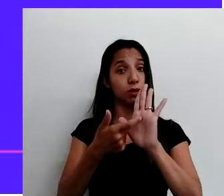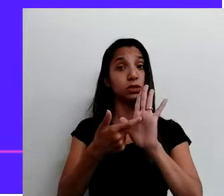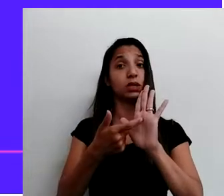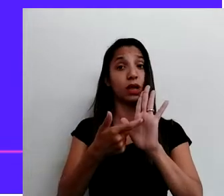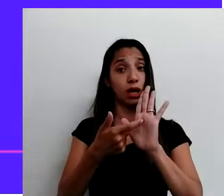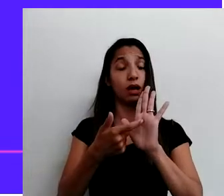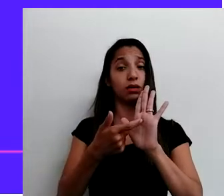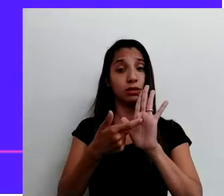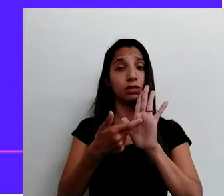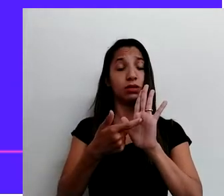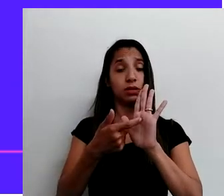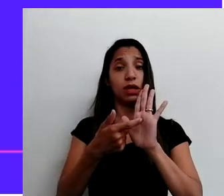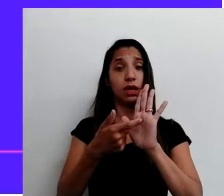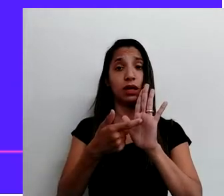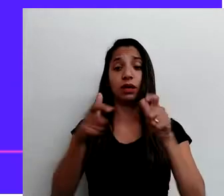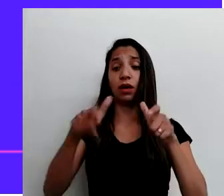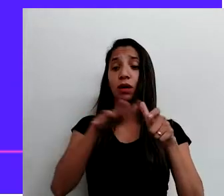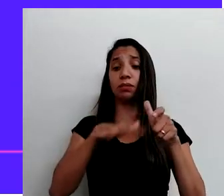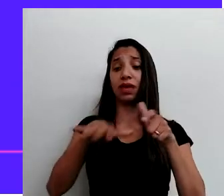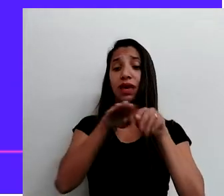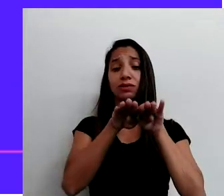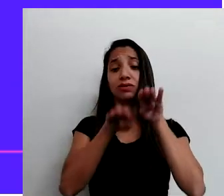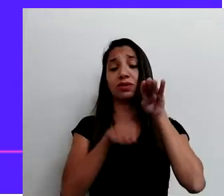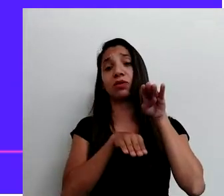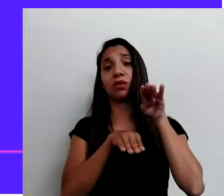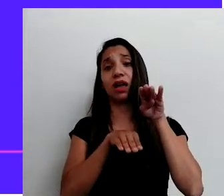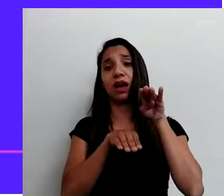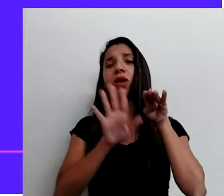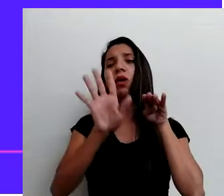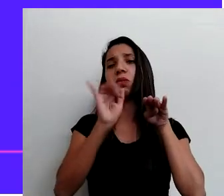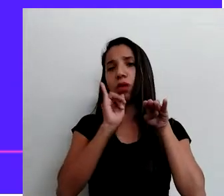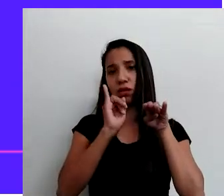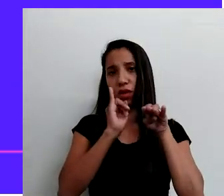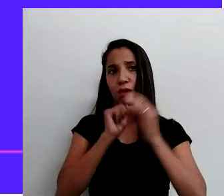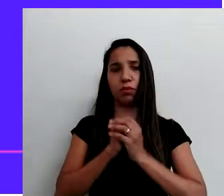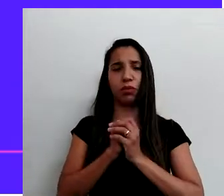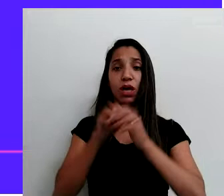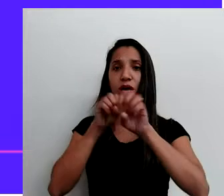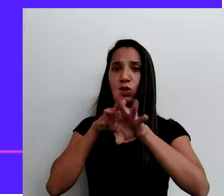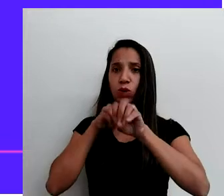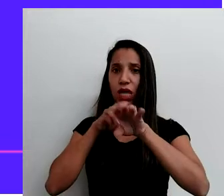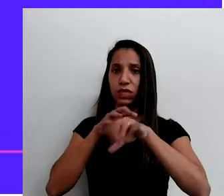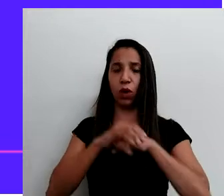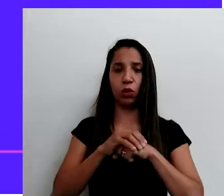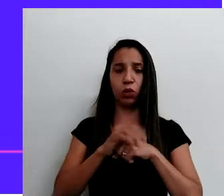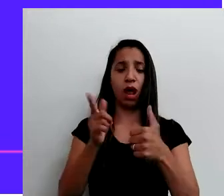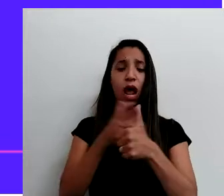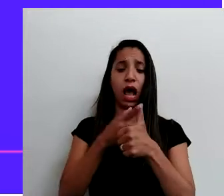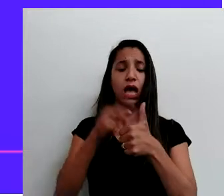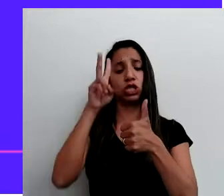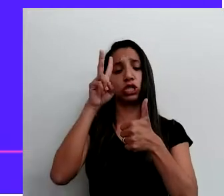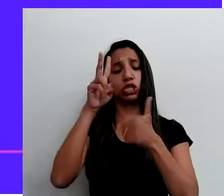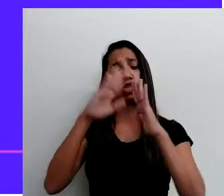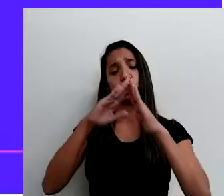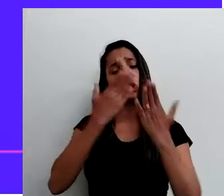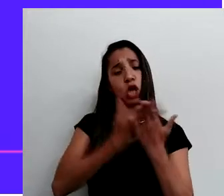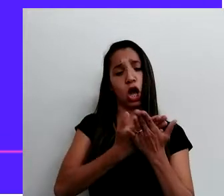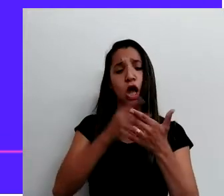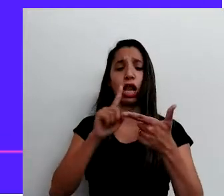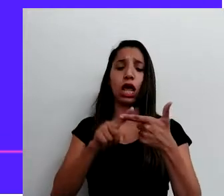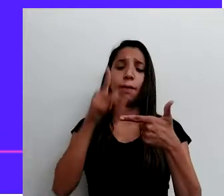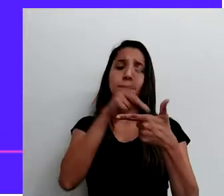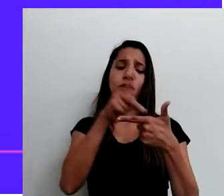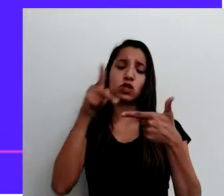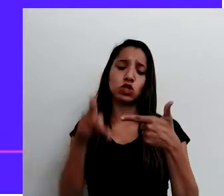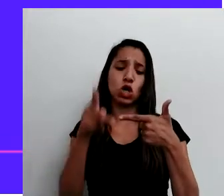desigualdade. Se a gente falar de educação, não é só sobre escola, professor, remuneração de professor,